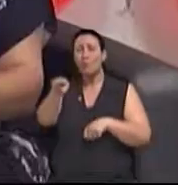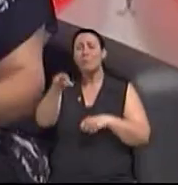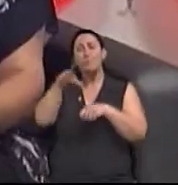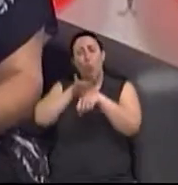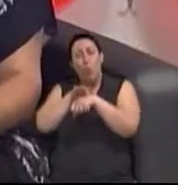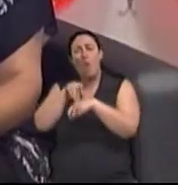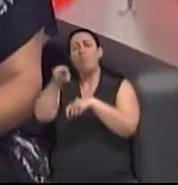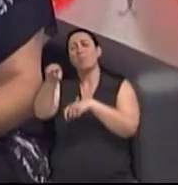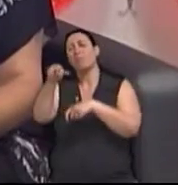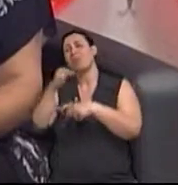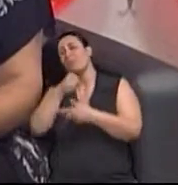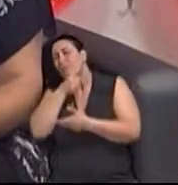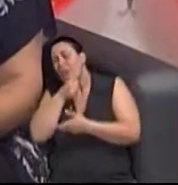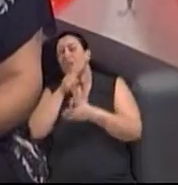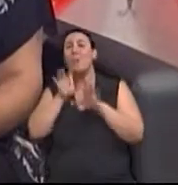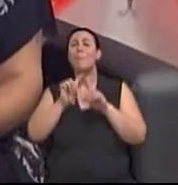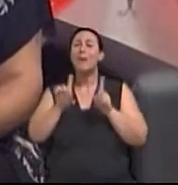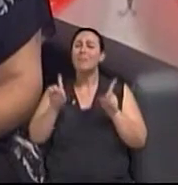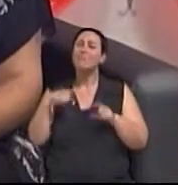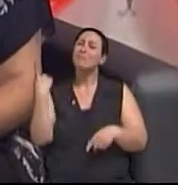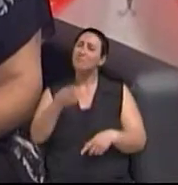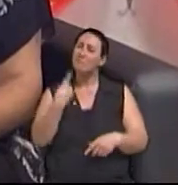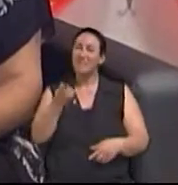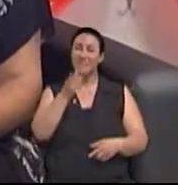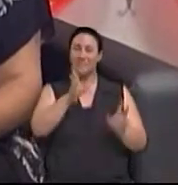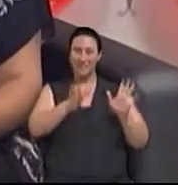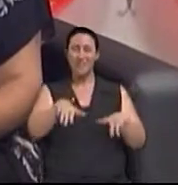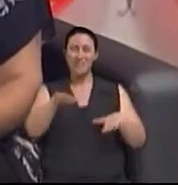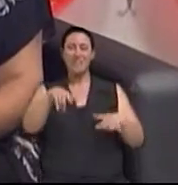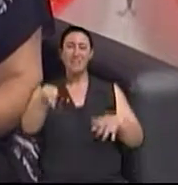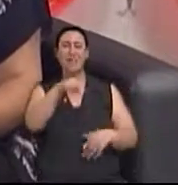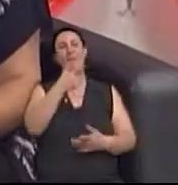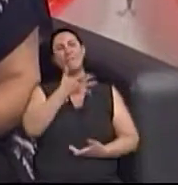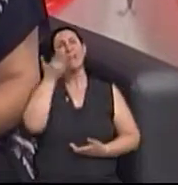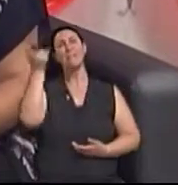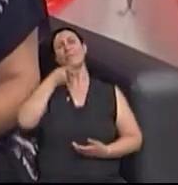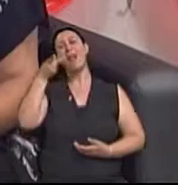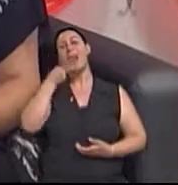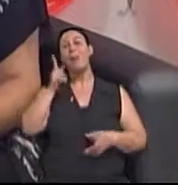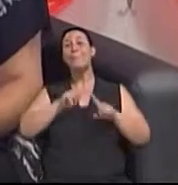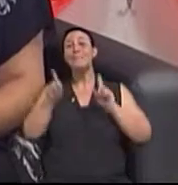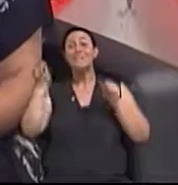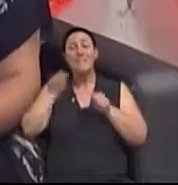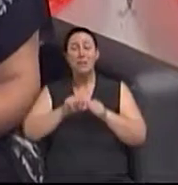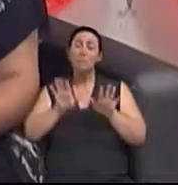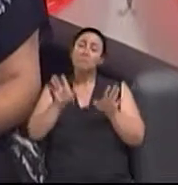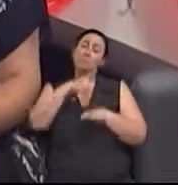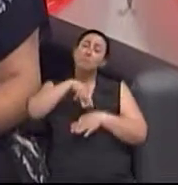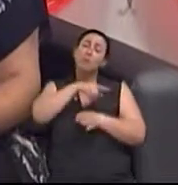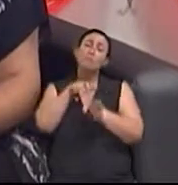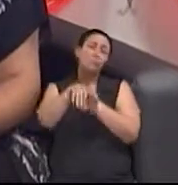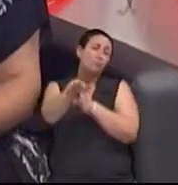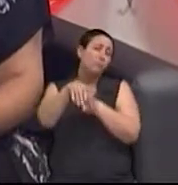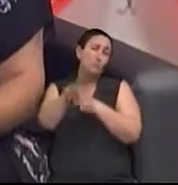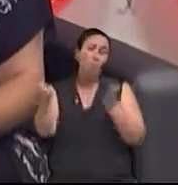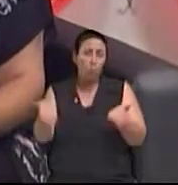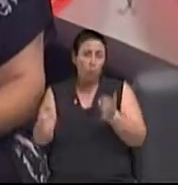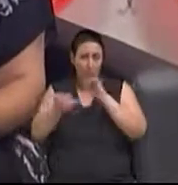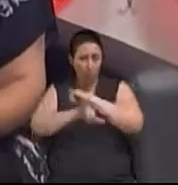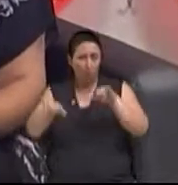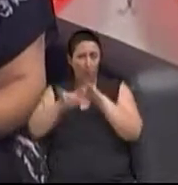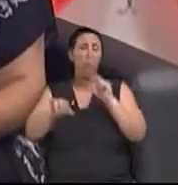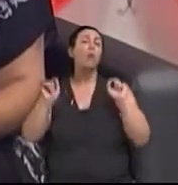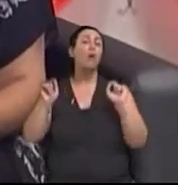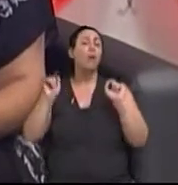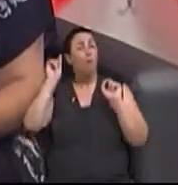claro que a gente sabe também gente que falar é mais fácil do que fazer mas a gente tá aqui para auxiliar foi isso que a gente fez nesse programa a gente